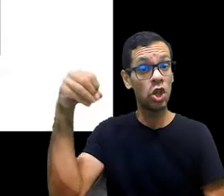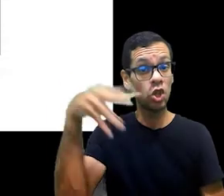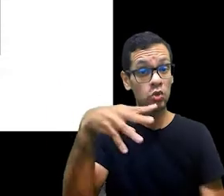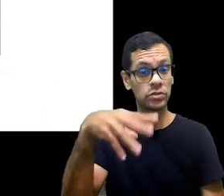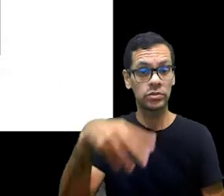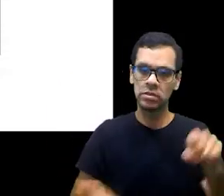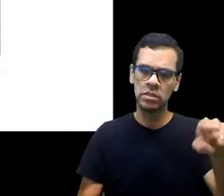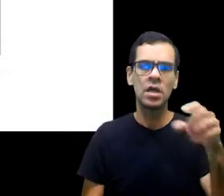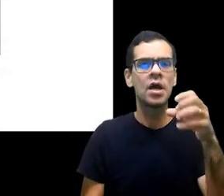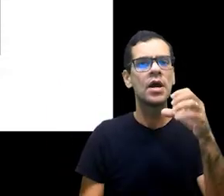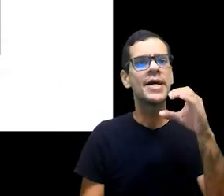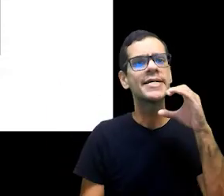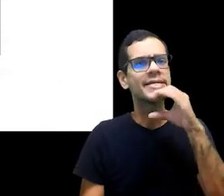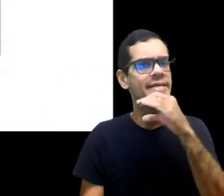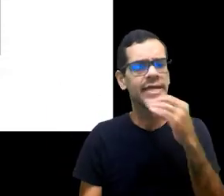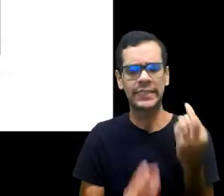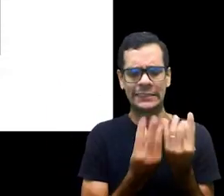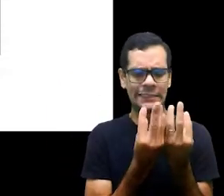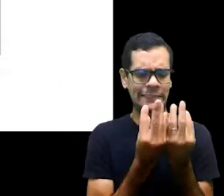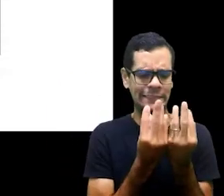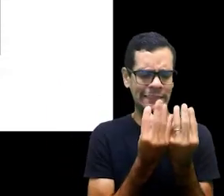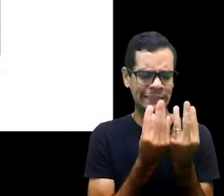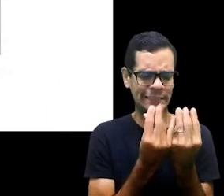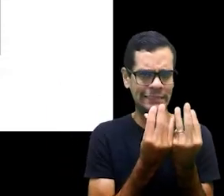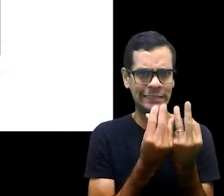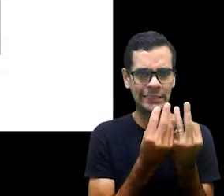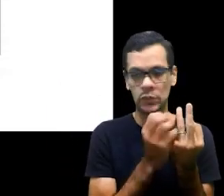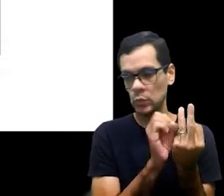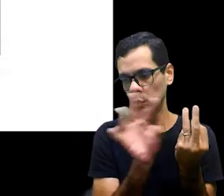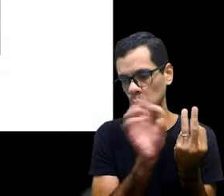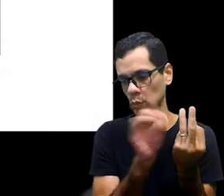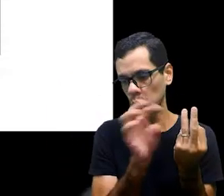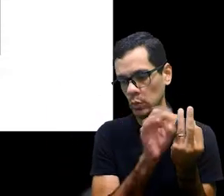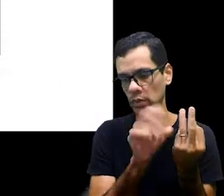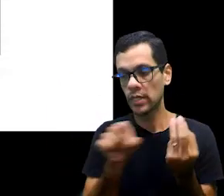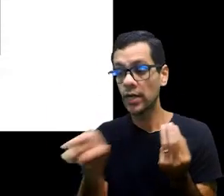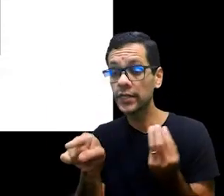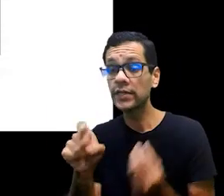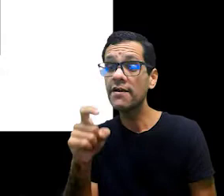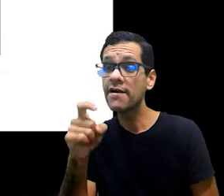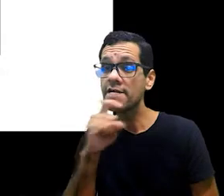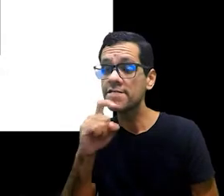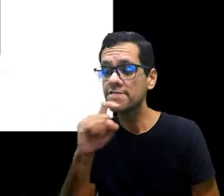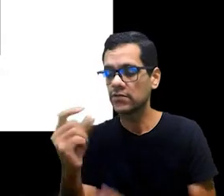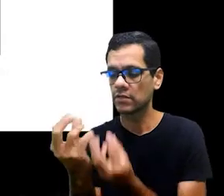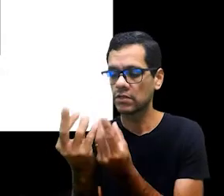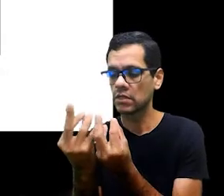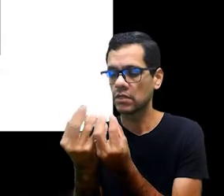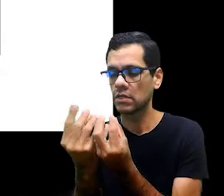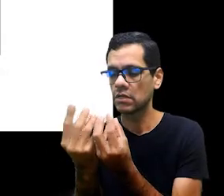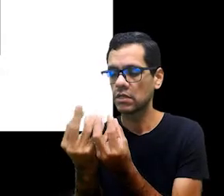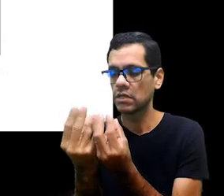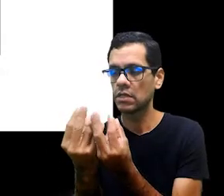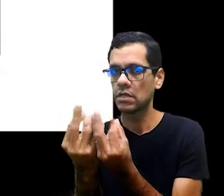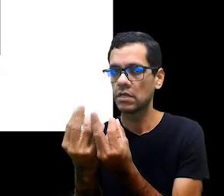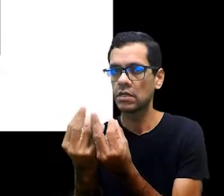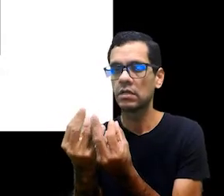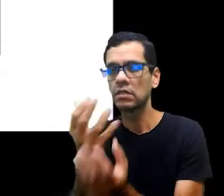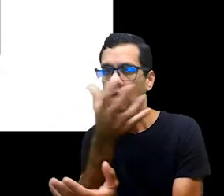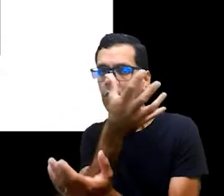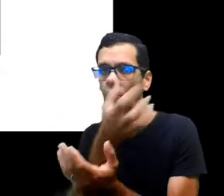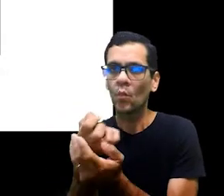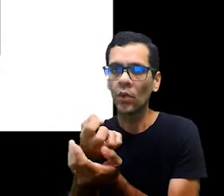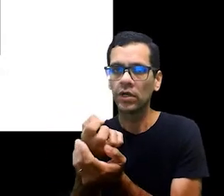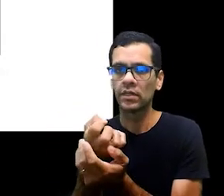Esse objeto é quente, as partículas estão muito agitadas, ele está emitindo luz. Esse corpo é frio, as partículas estão menos agitadas, ele